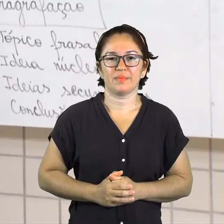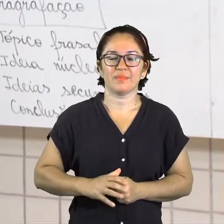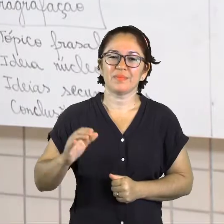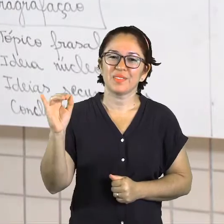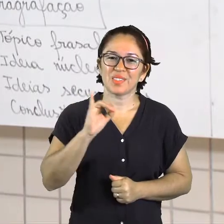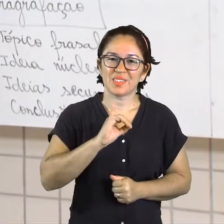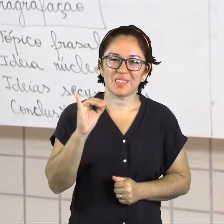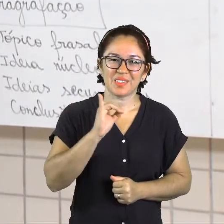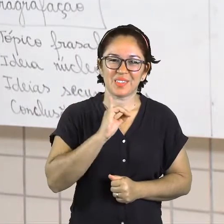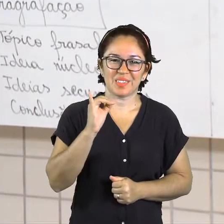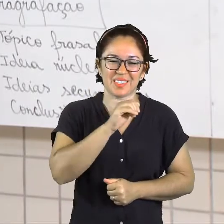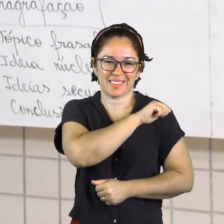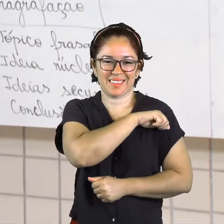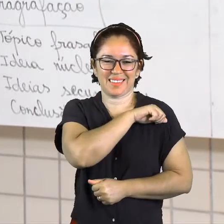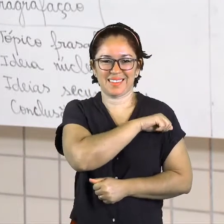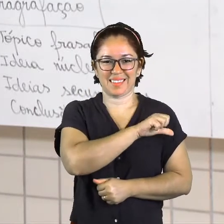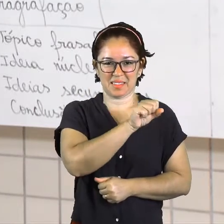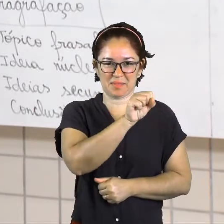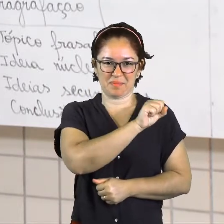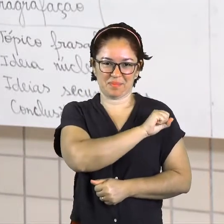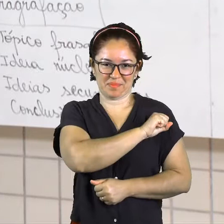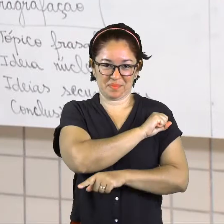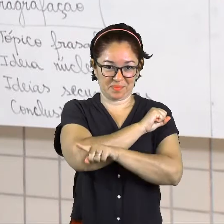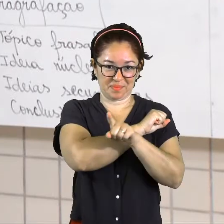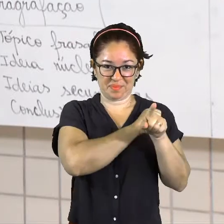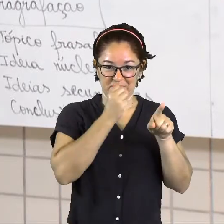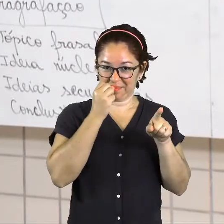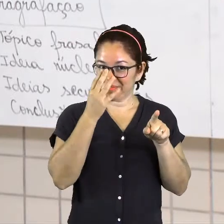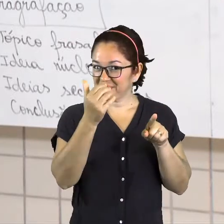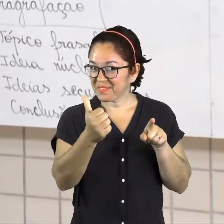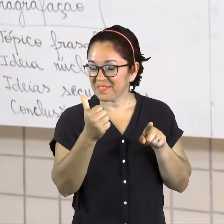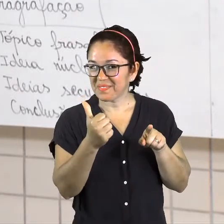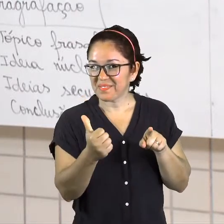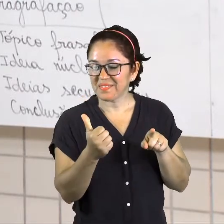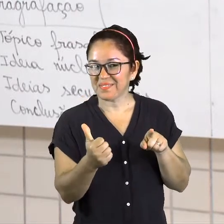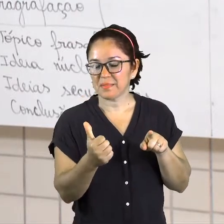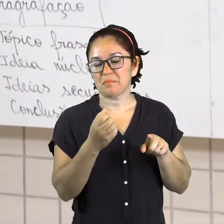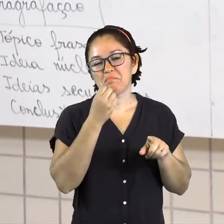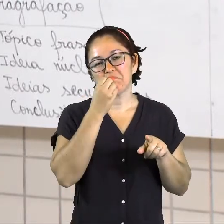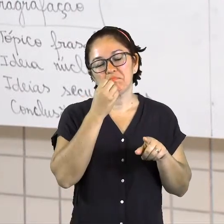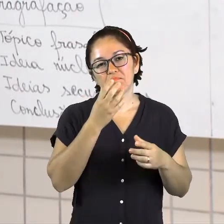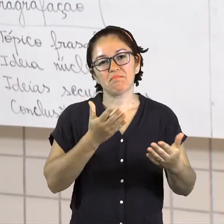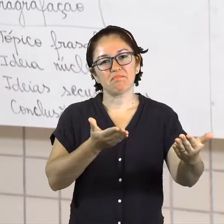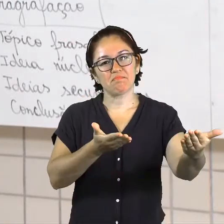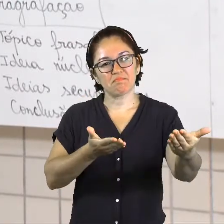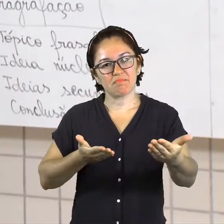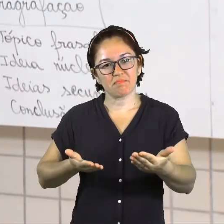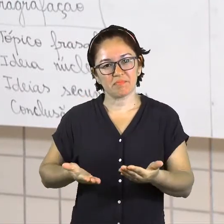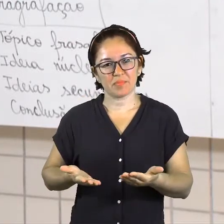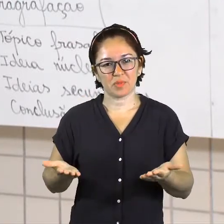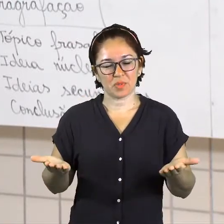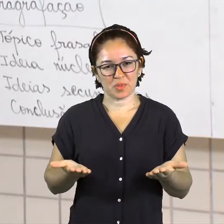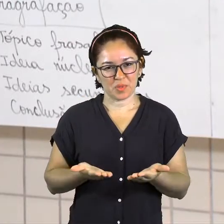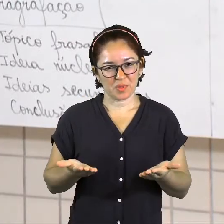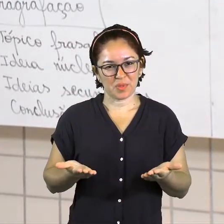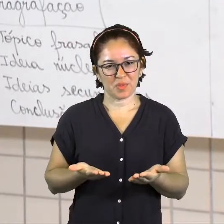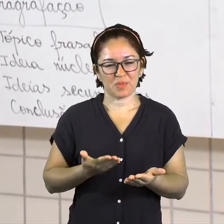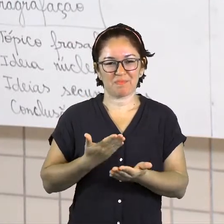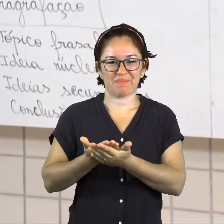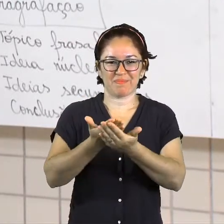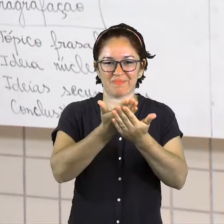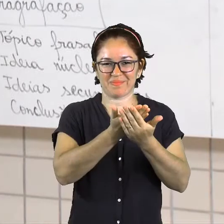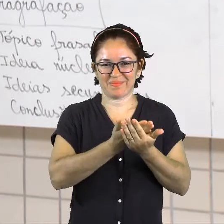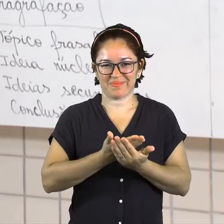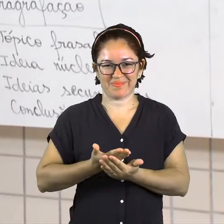Olá, estudantes do 8º ano, como vocês estão? Tudo bem? Bem-vindos a mais uma quinzena de estudo